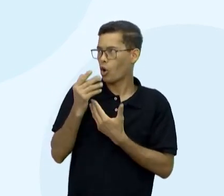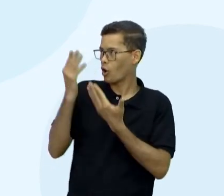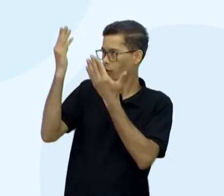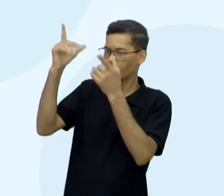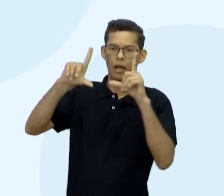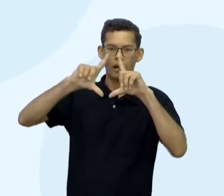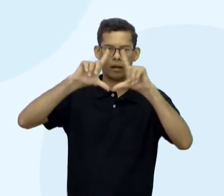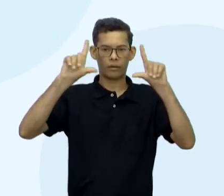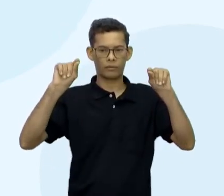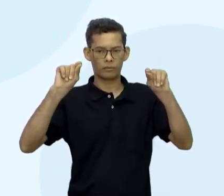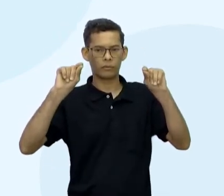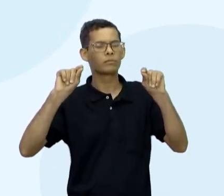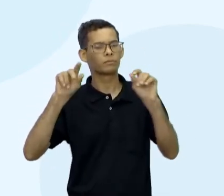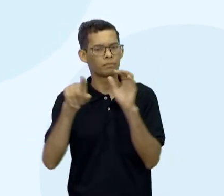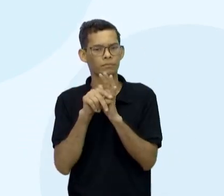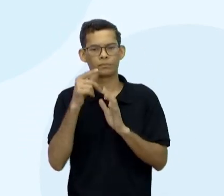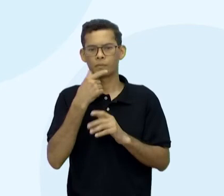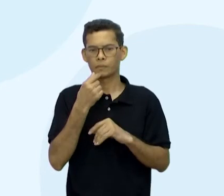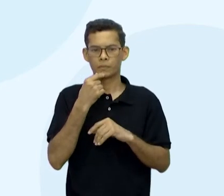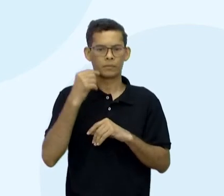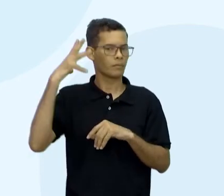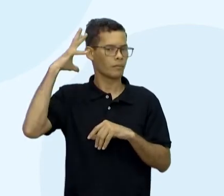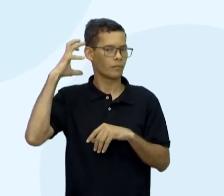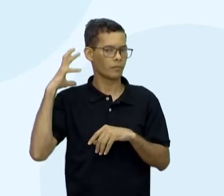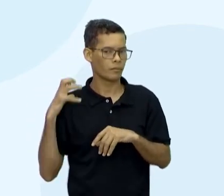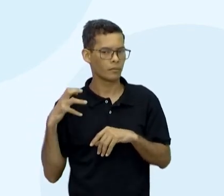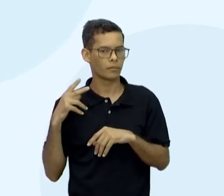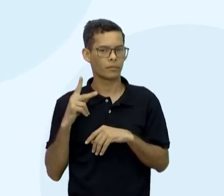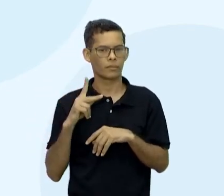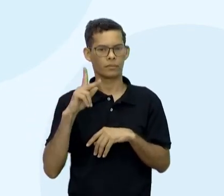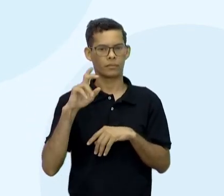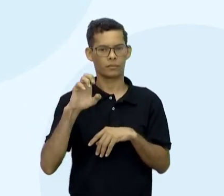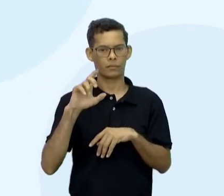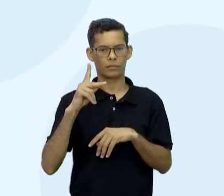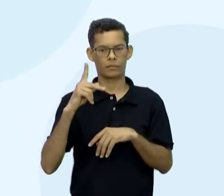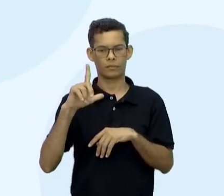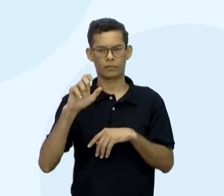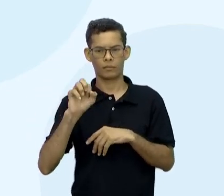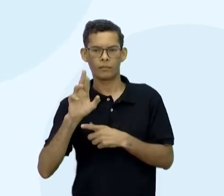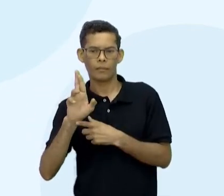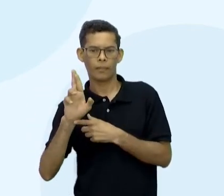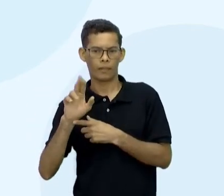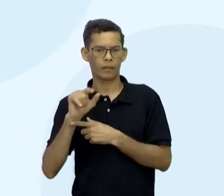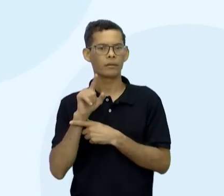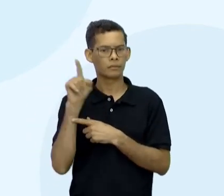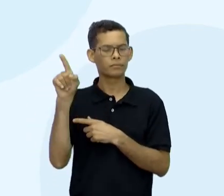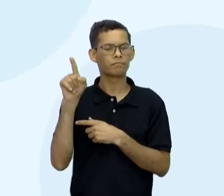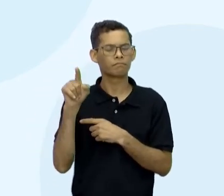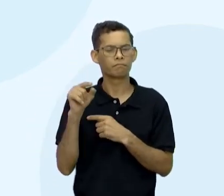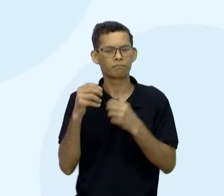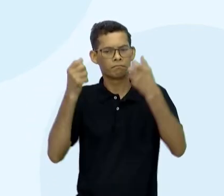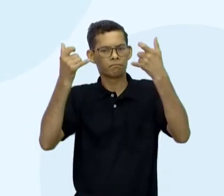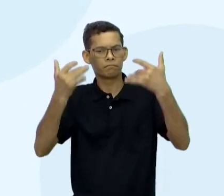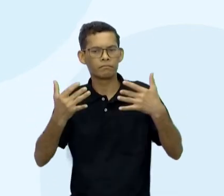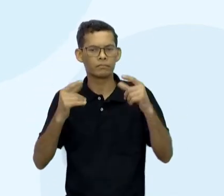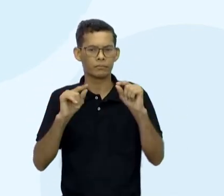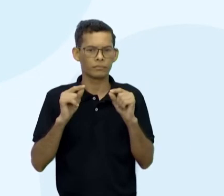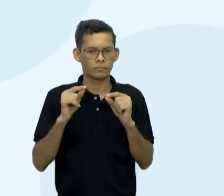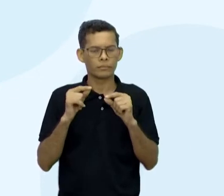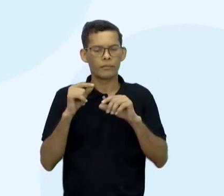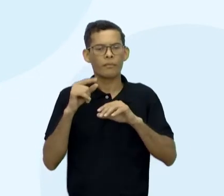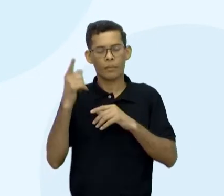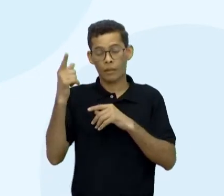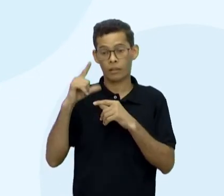Kepler, certo? Aqui, ó, a gente viu que o período depende de uma constante multiplicado pelo raio ao